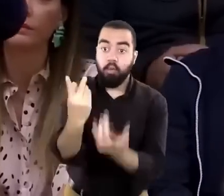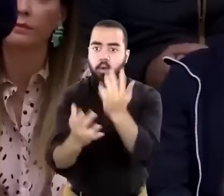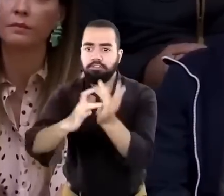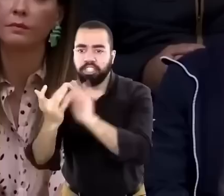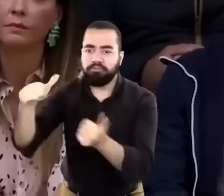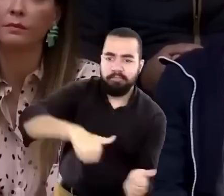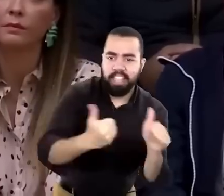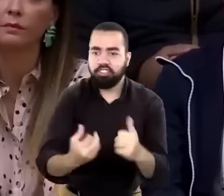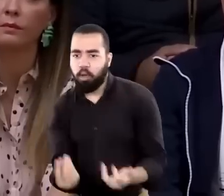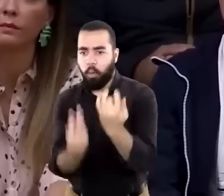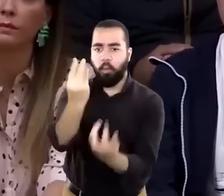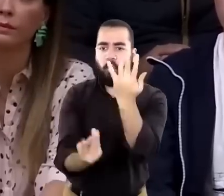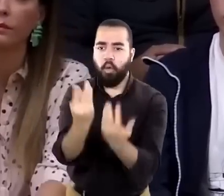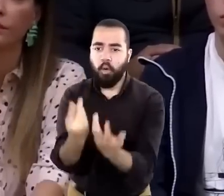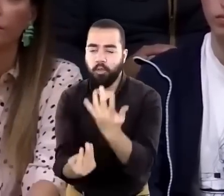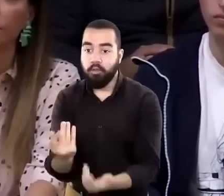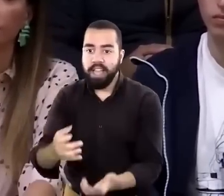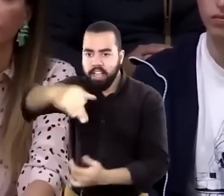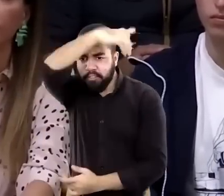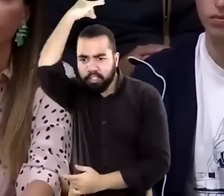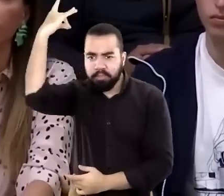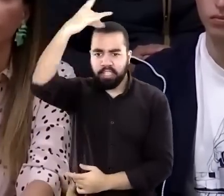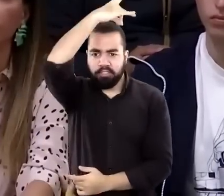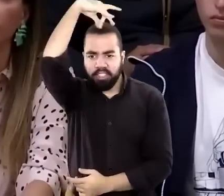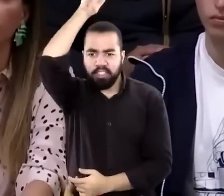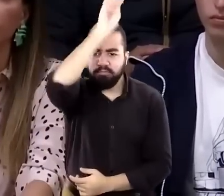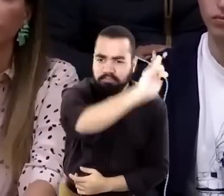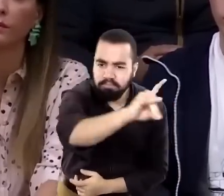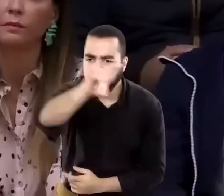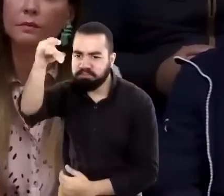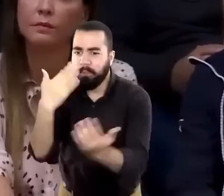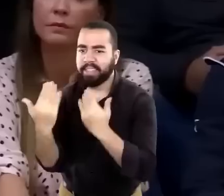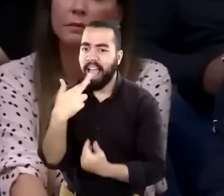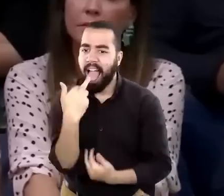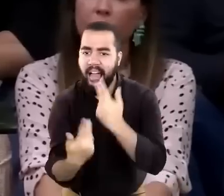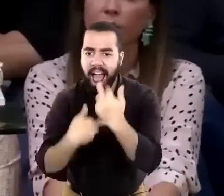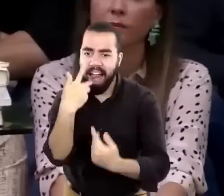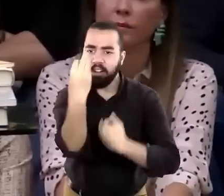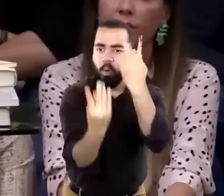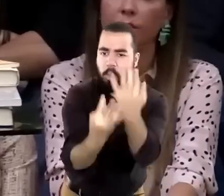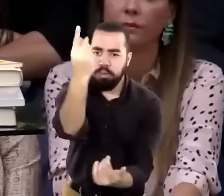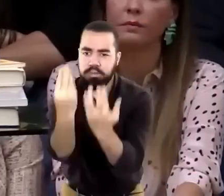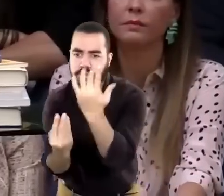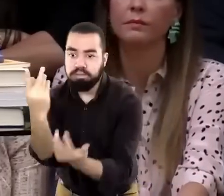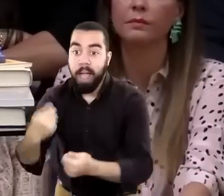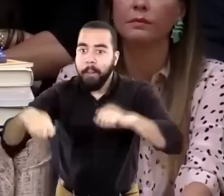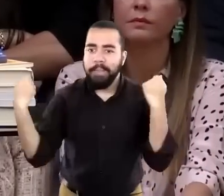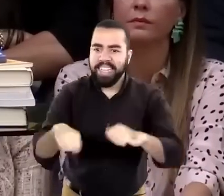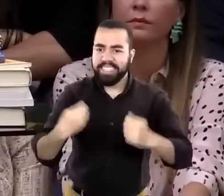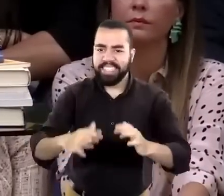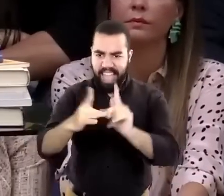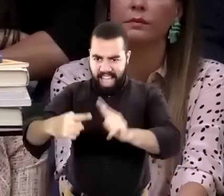batiza com fogo. E a Bíblia diz que quando o Espírito Santo foi derramado, ele veio em línguas como de fogo. E aqui para o fogo acontecer, é preciso que a